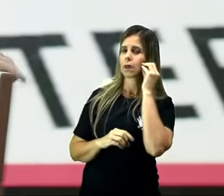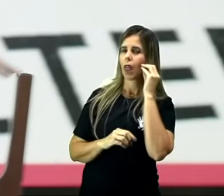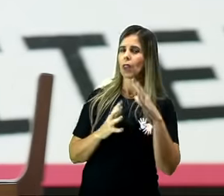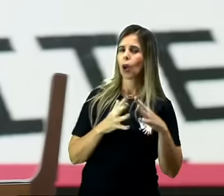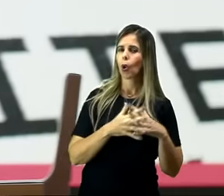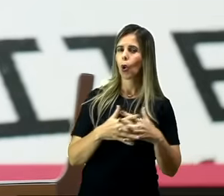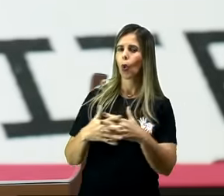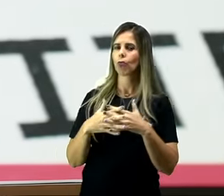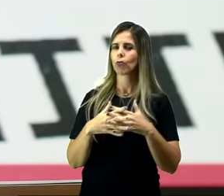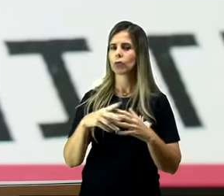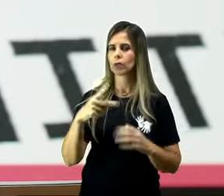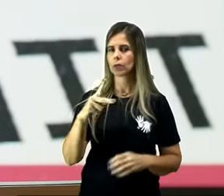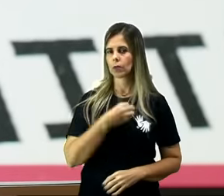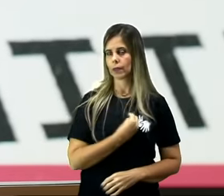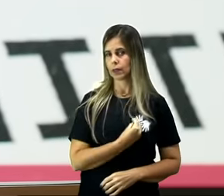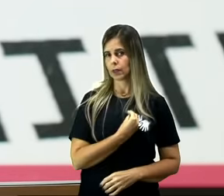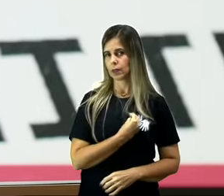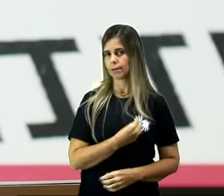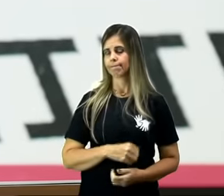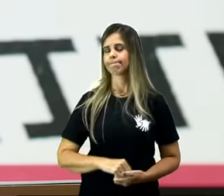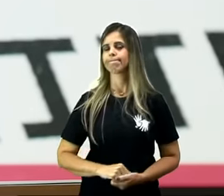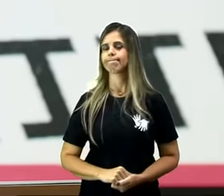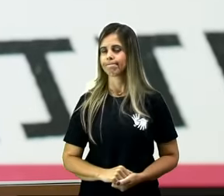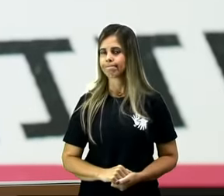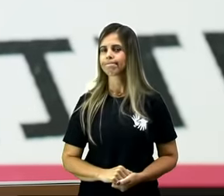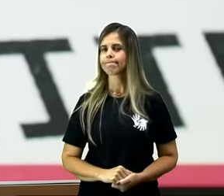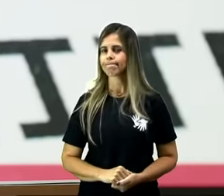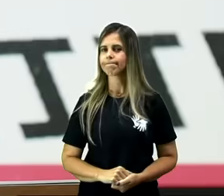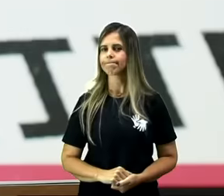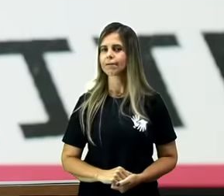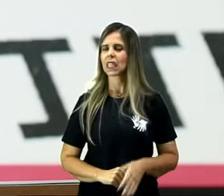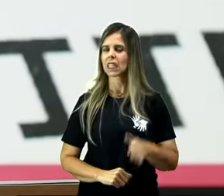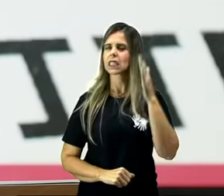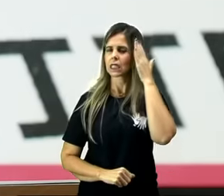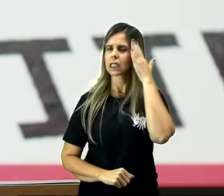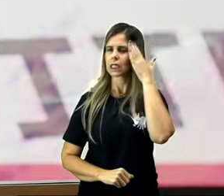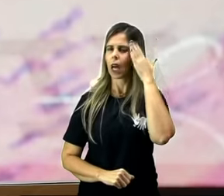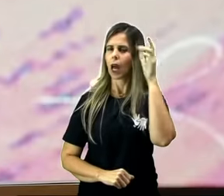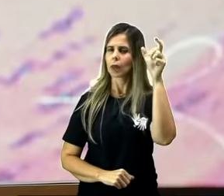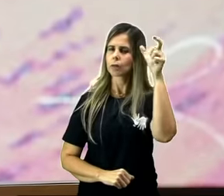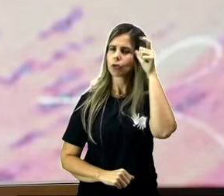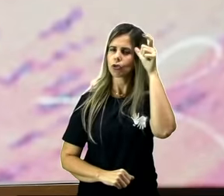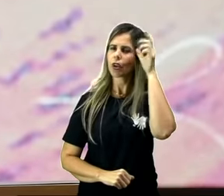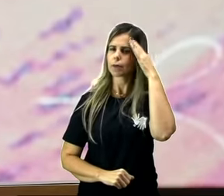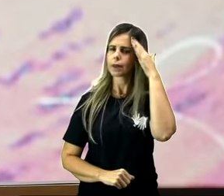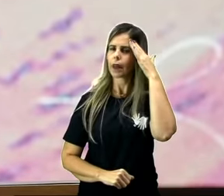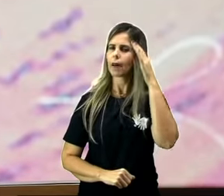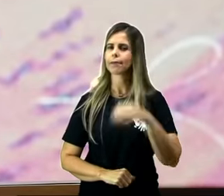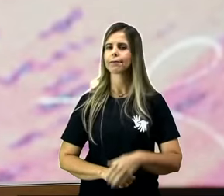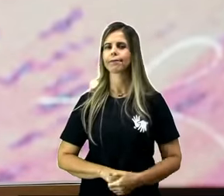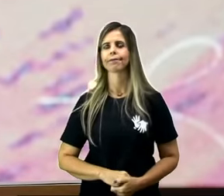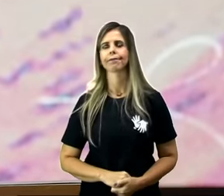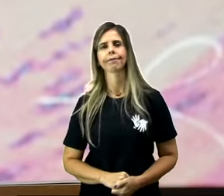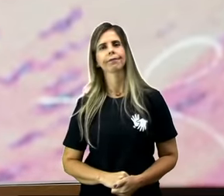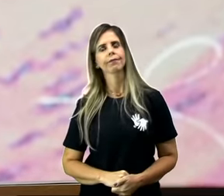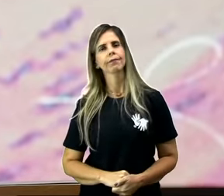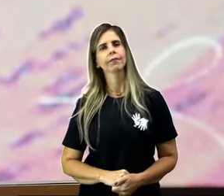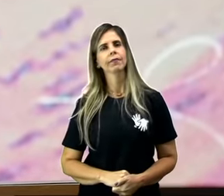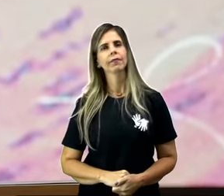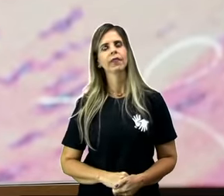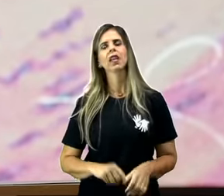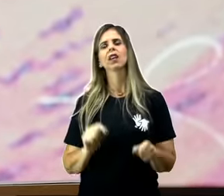Olha o silêncio da morte. Mas como ele sabe que você está na direção certa, ele vai fazer de